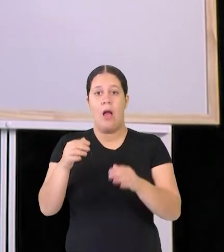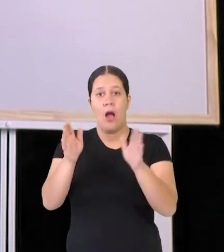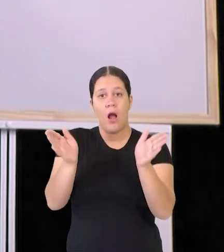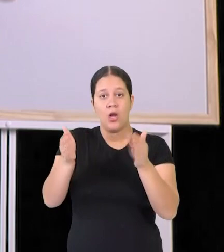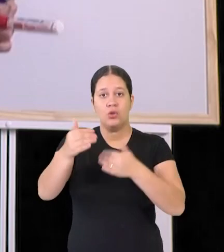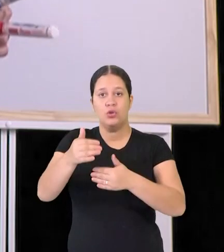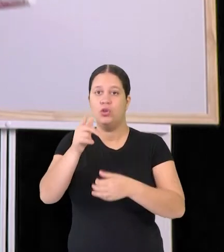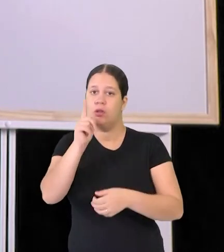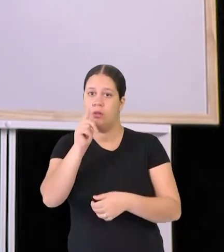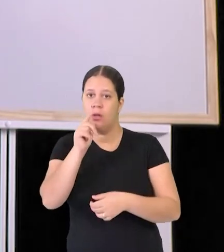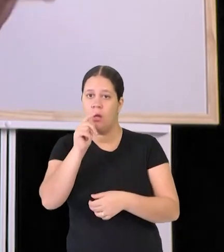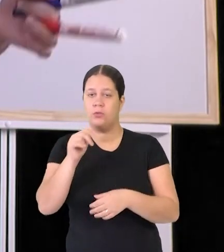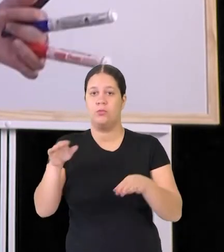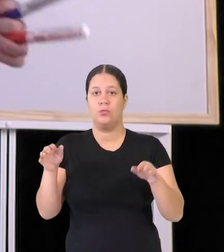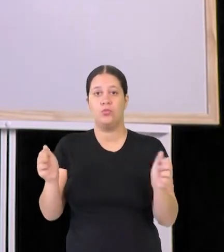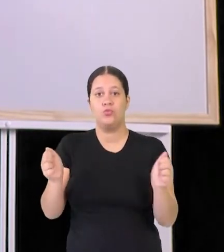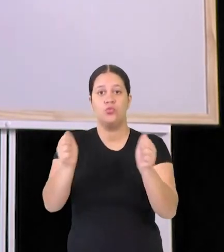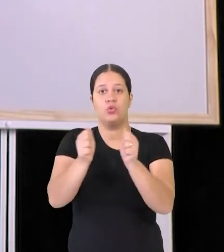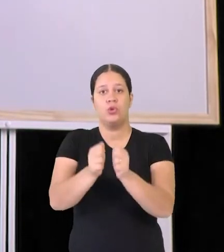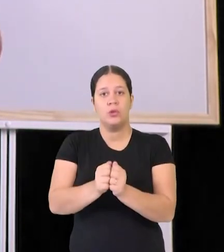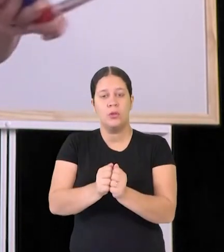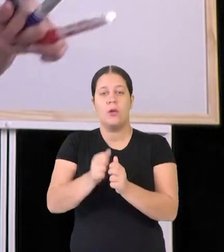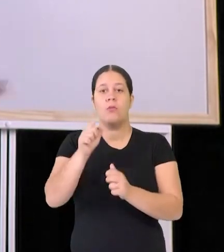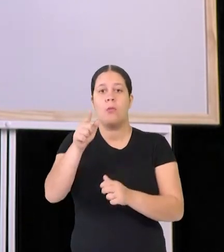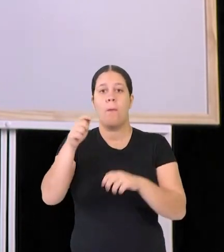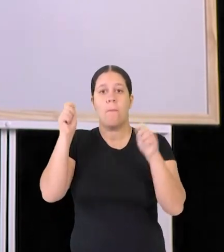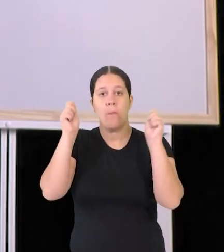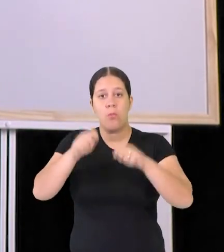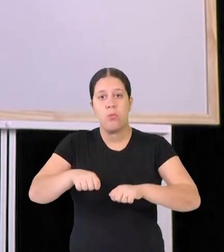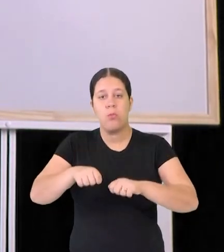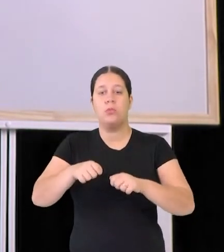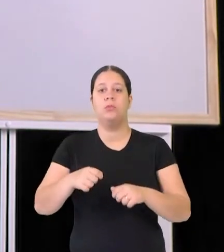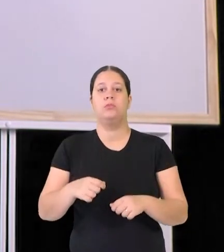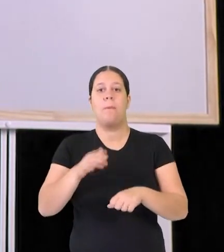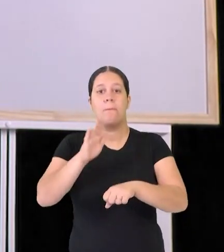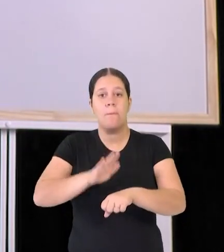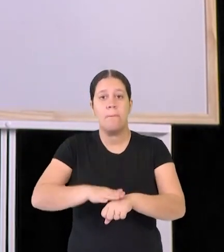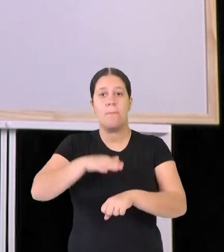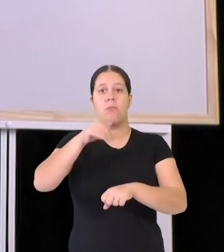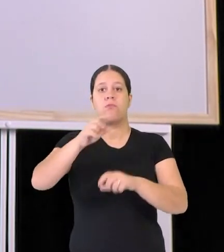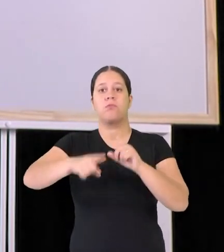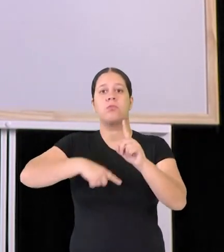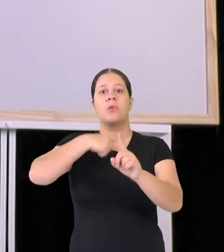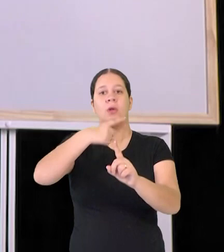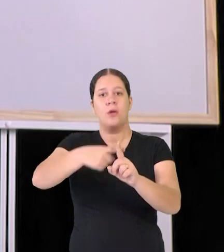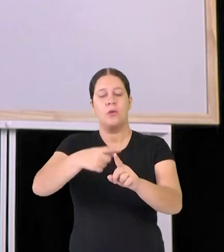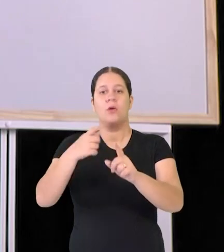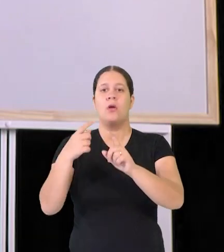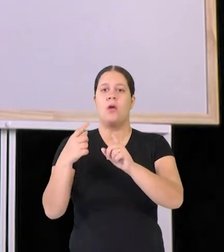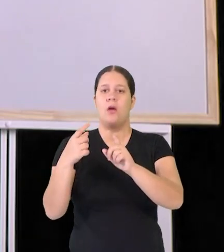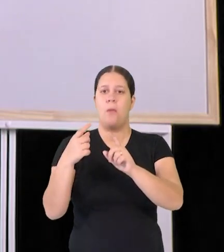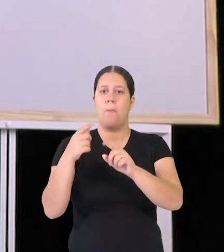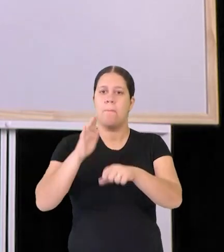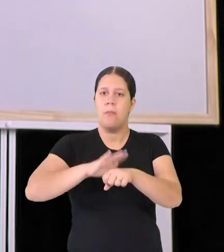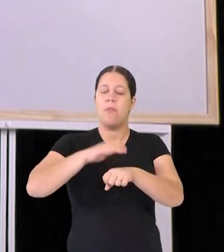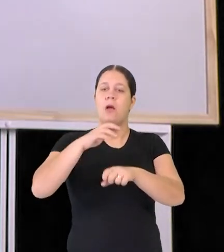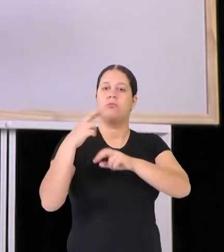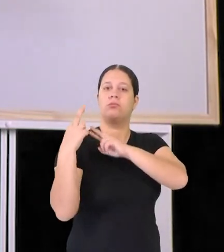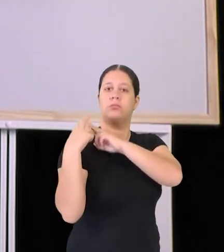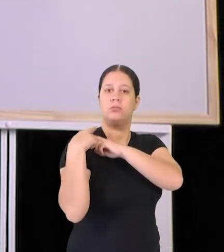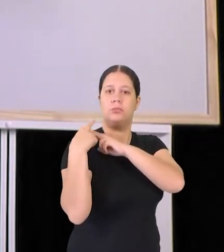né? Igualmente aí de 500 litros, para que você possa ter um consumo mais responsável, eu